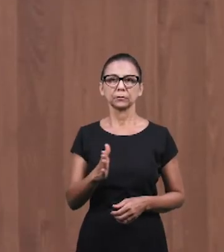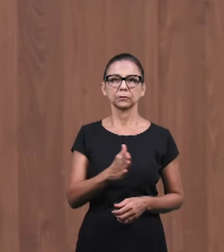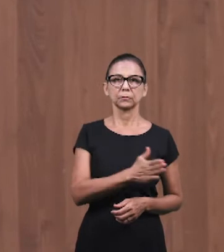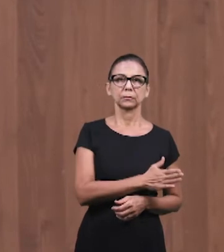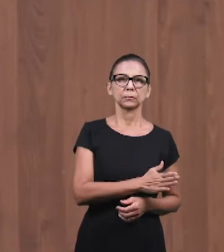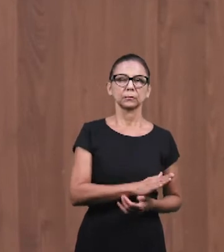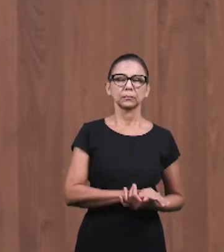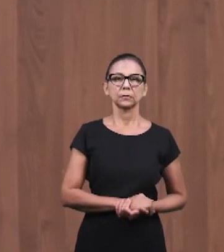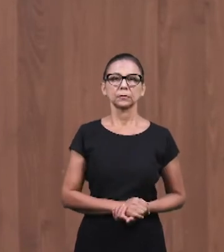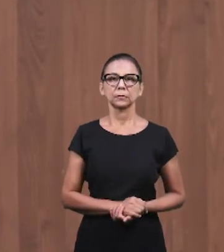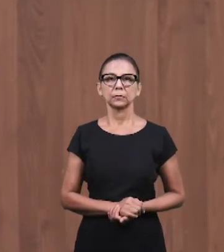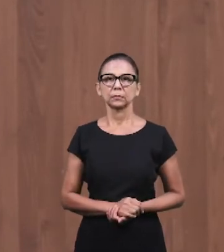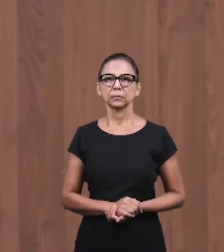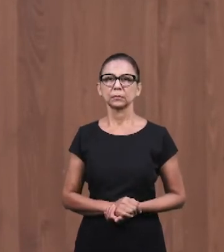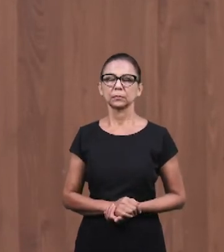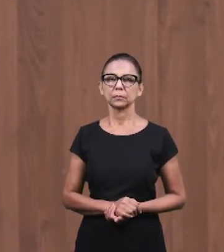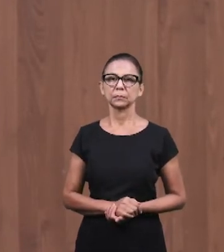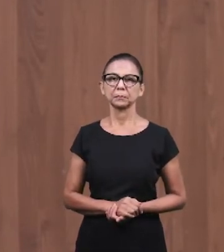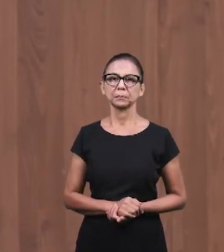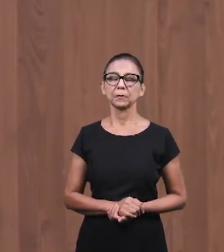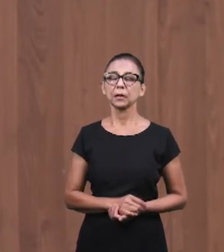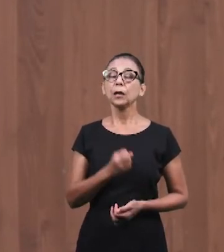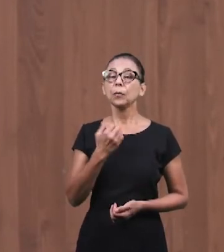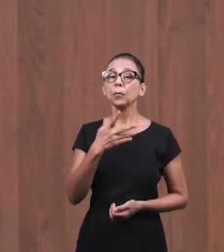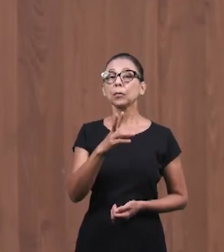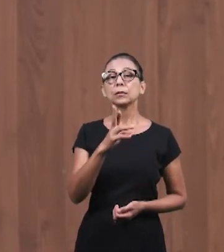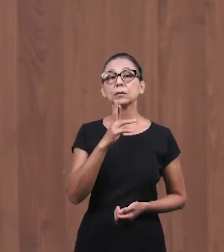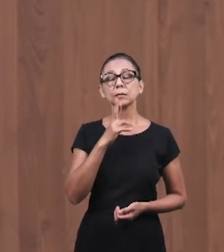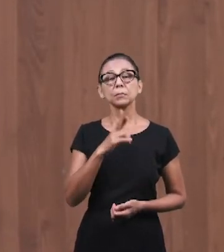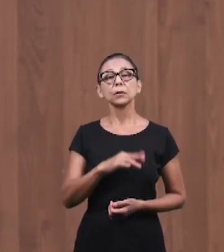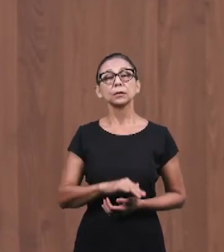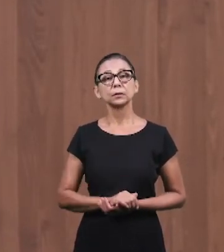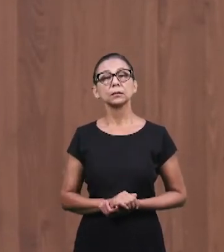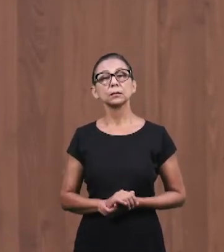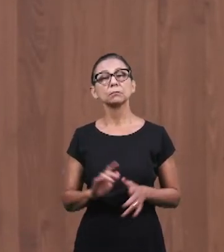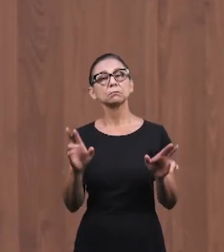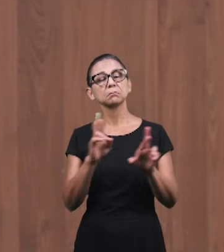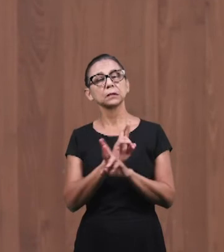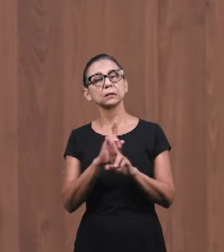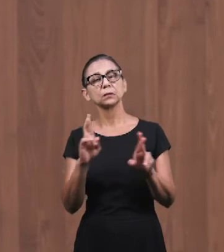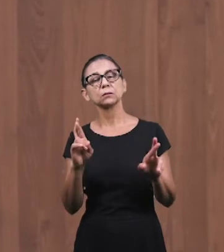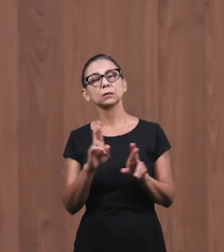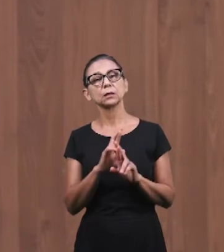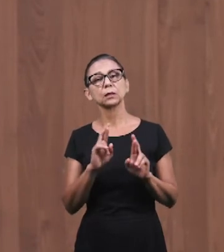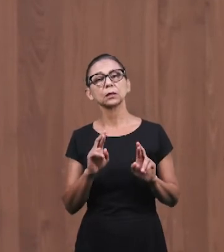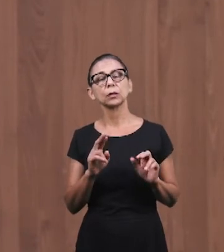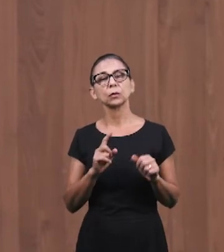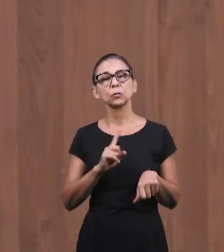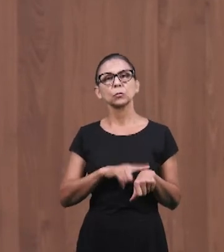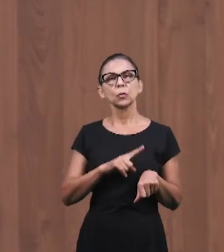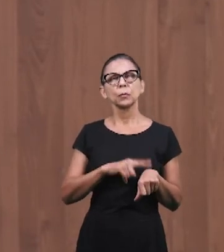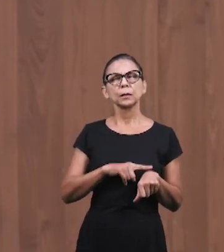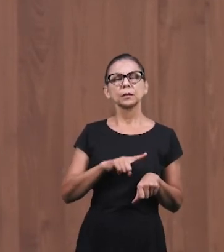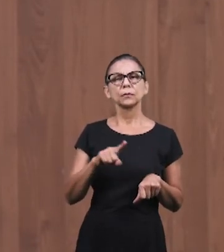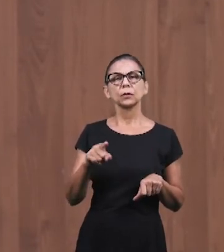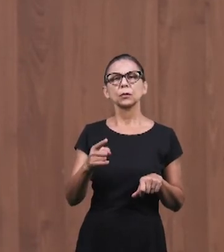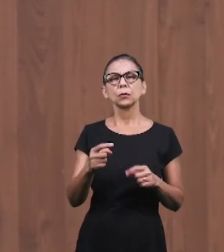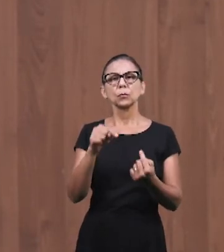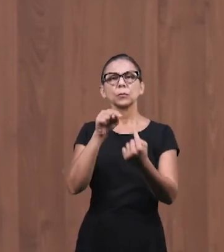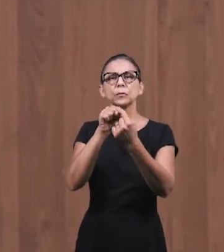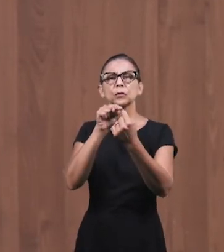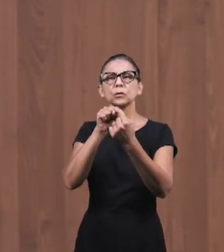bastante coerente e correta a sua resposta, relacionando a questão do chamado aqui, a citação do propósito